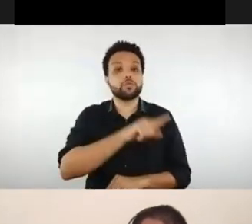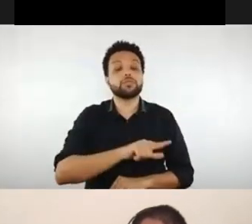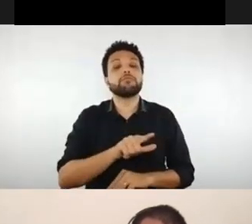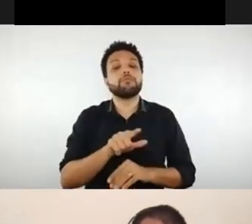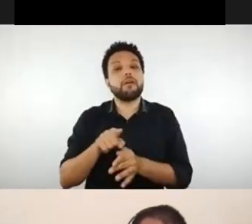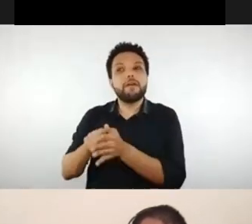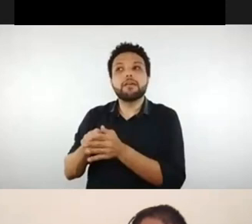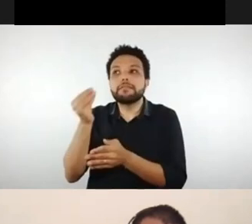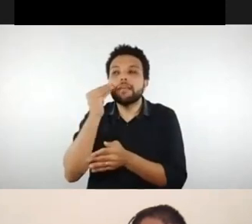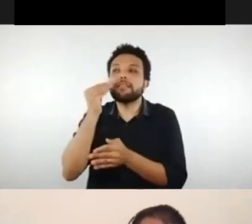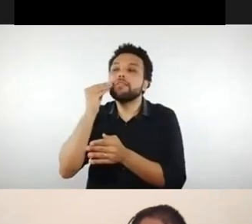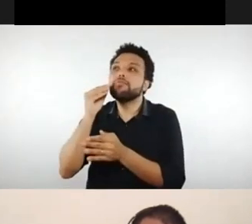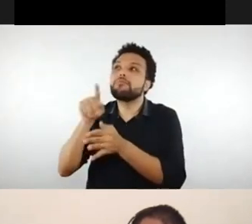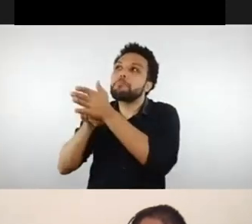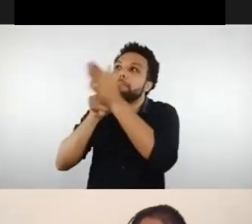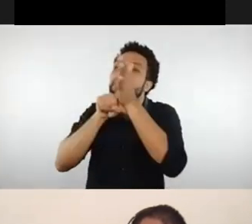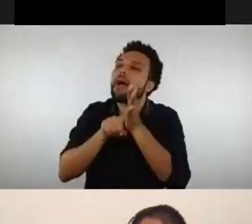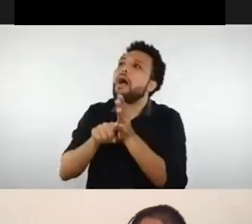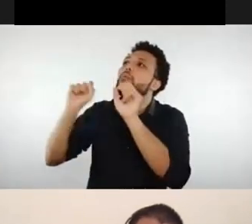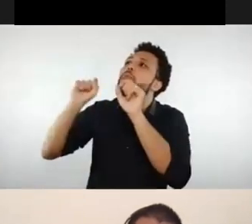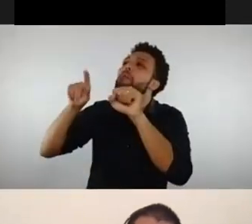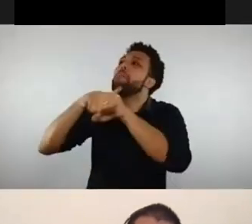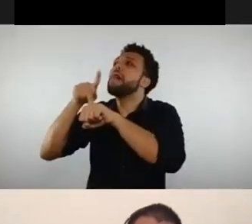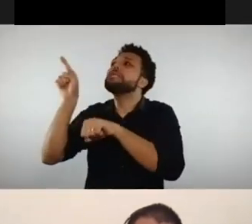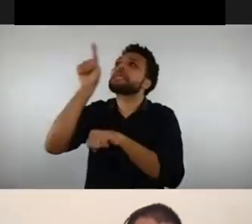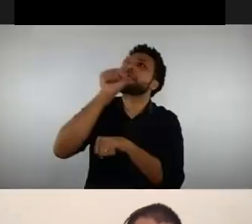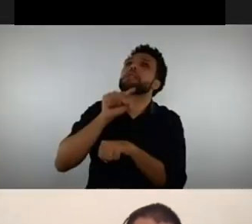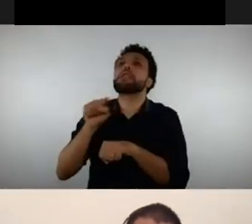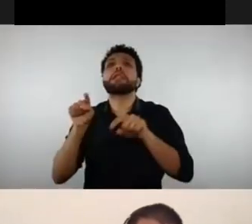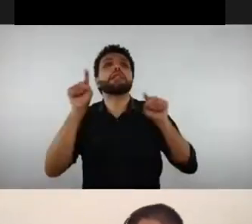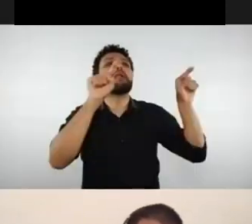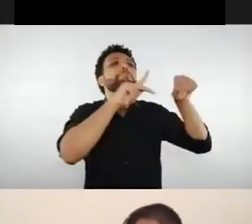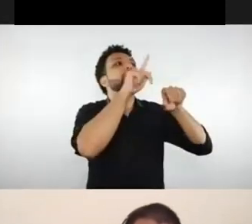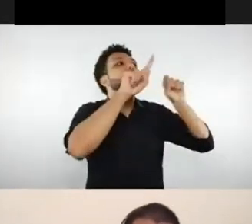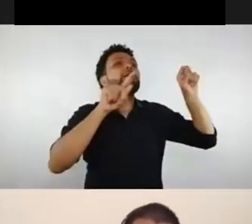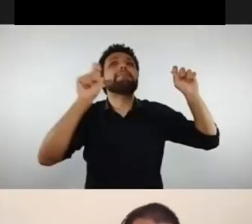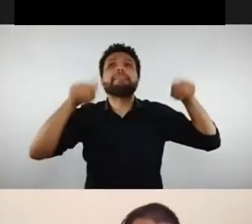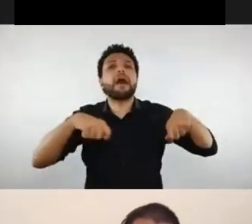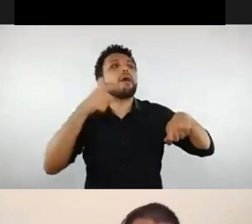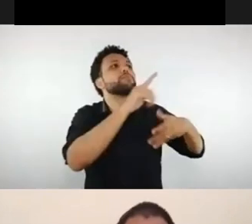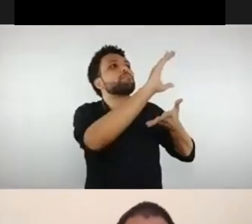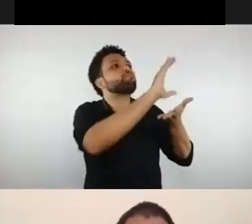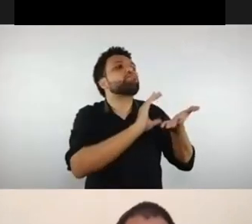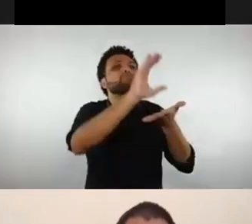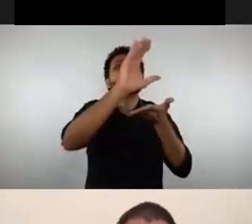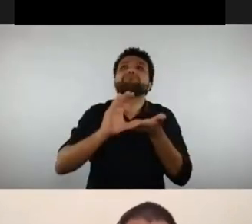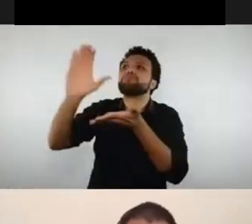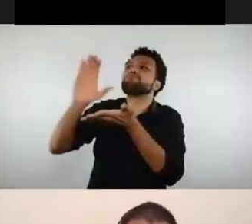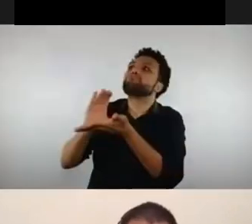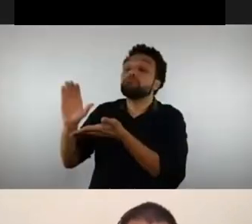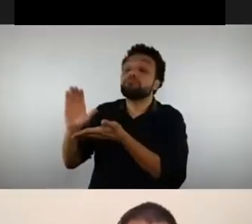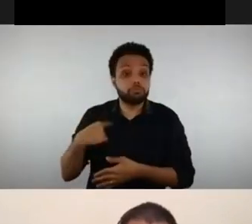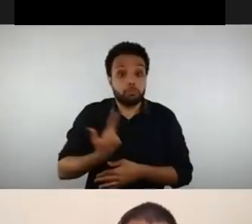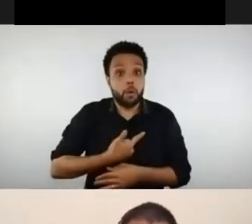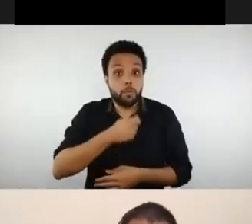essas oportunidades, algumas novas, algumas de países que a gente nem imaginava que tinham fundos que